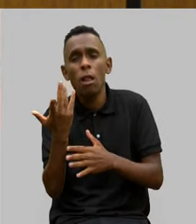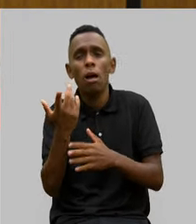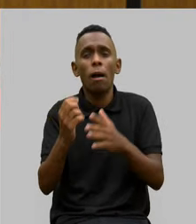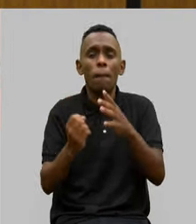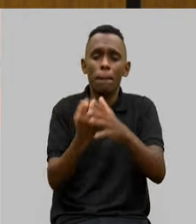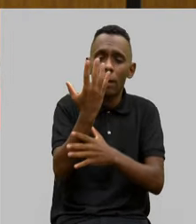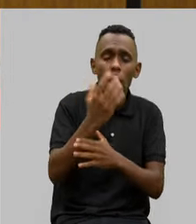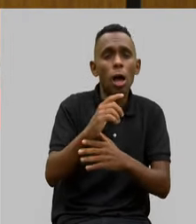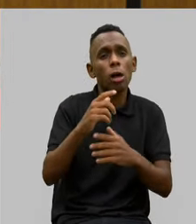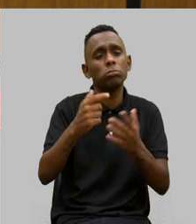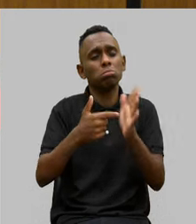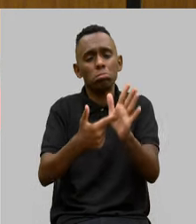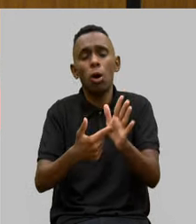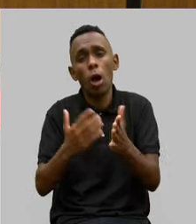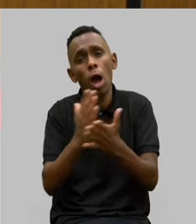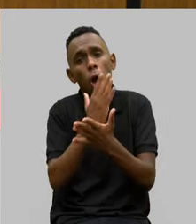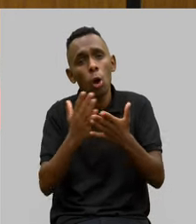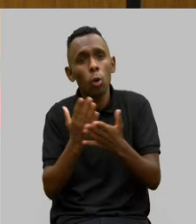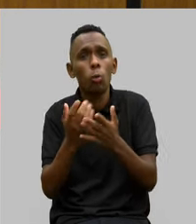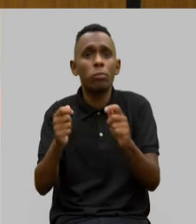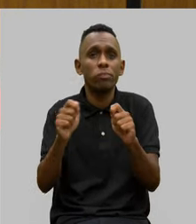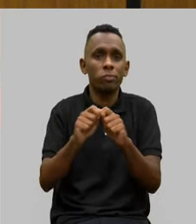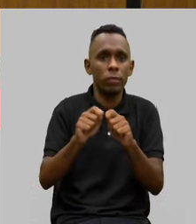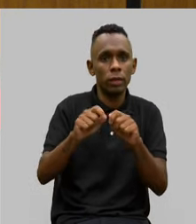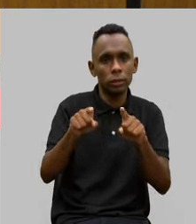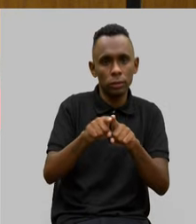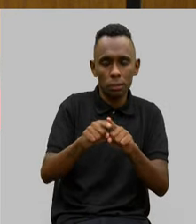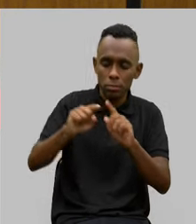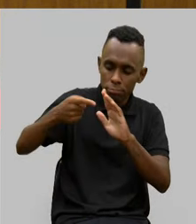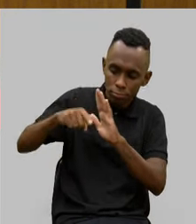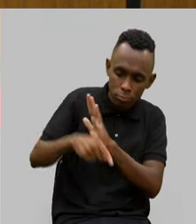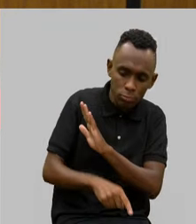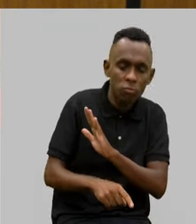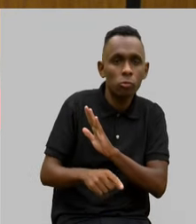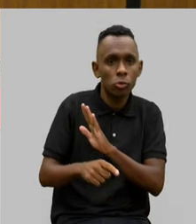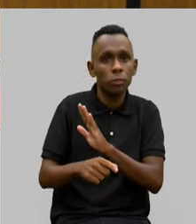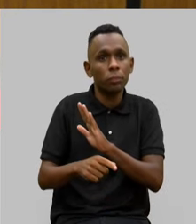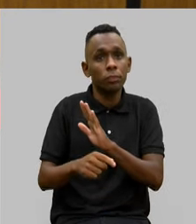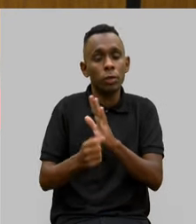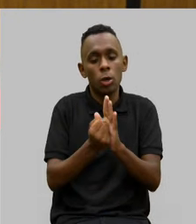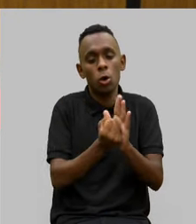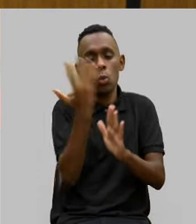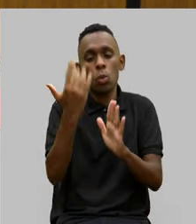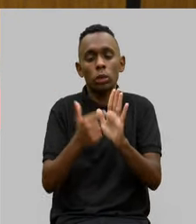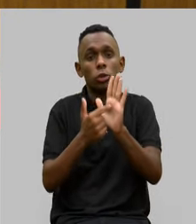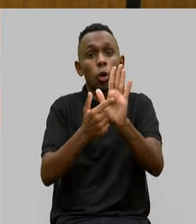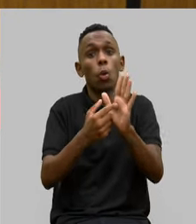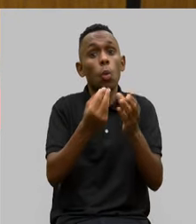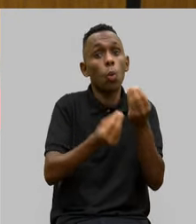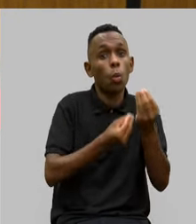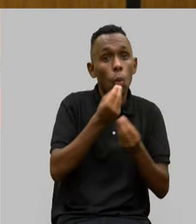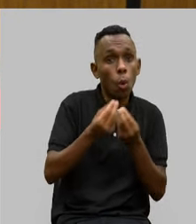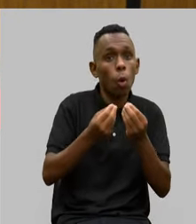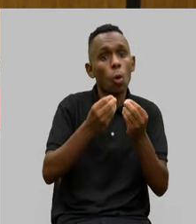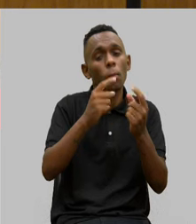outros que são mais fazem a análise mais profunda indicando quando como e qual será a forma que o